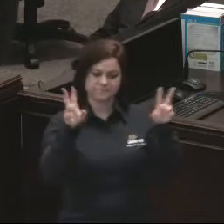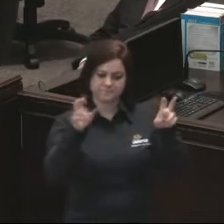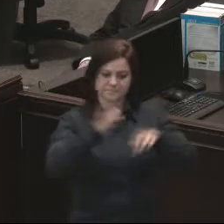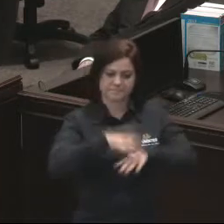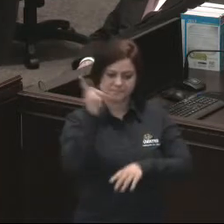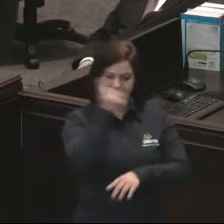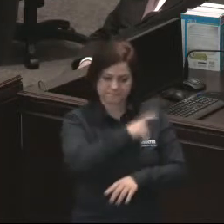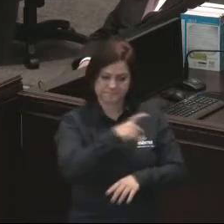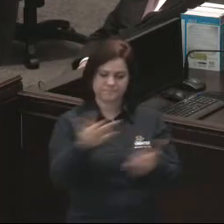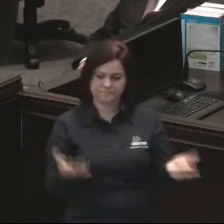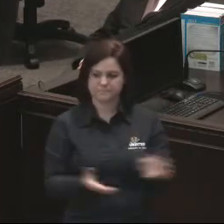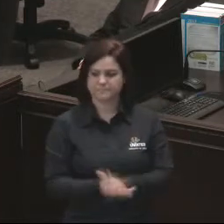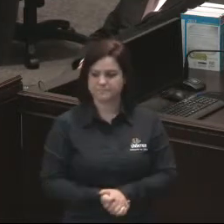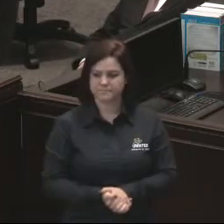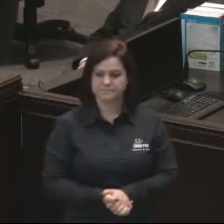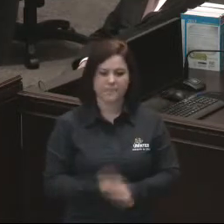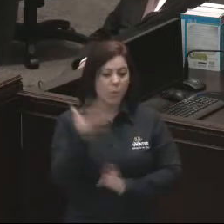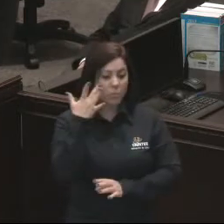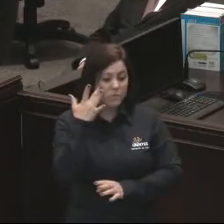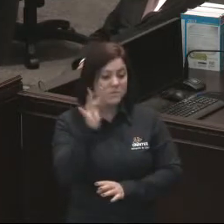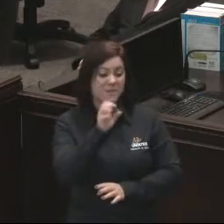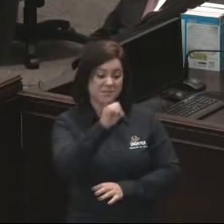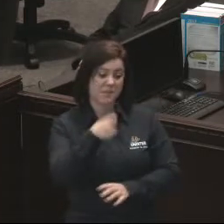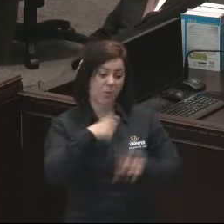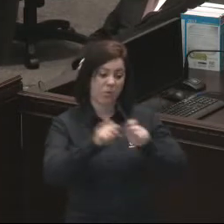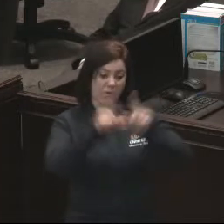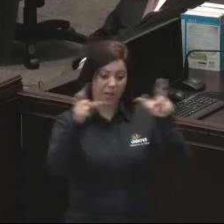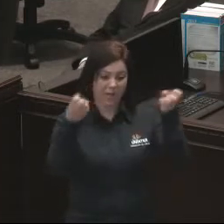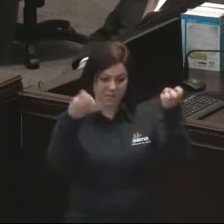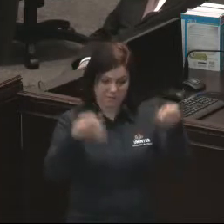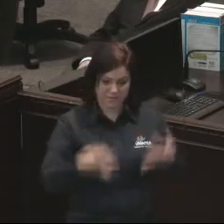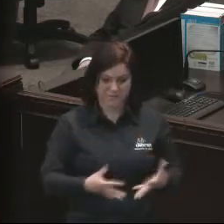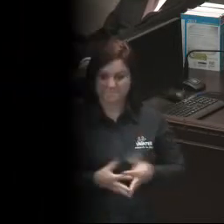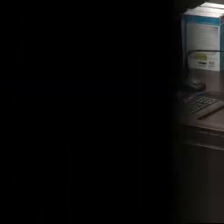determinação do sexo em si. Não sei se estou sendo claro no que eu quis dizer.